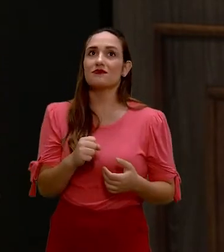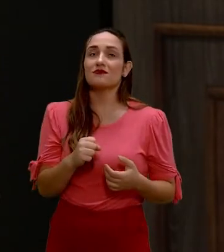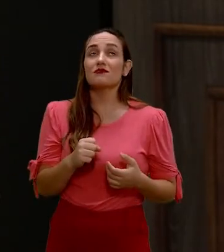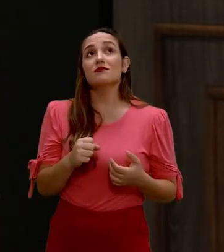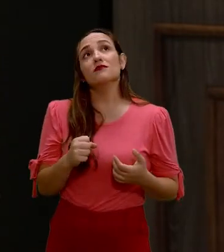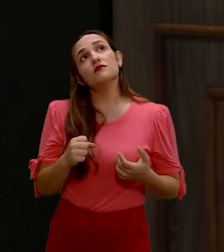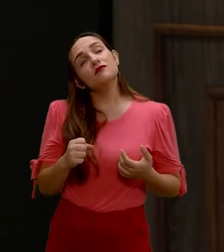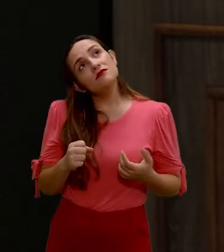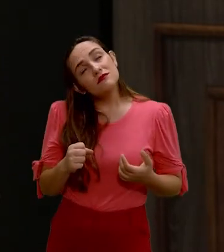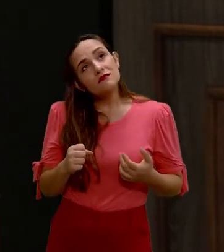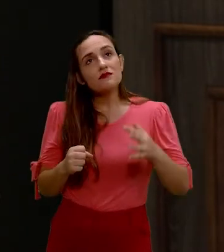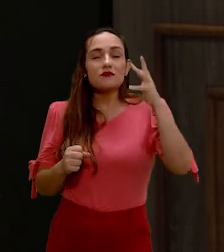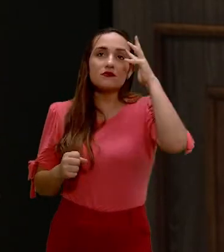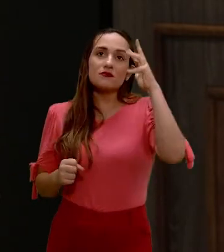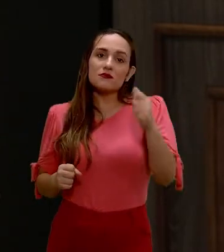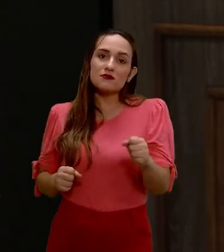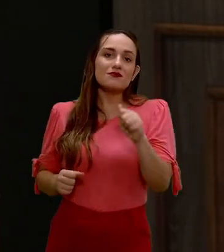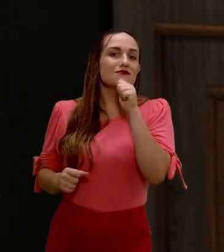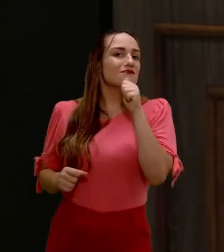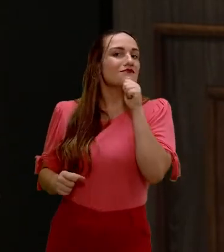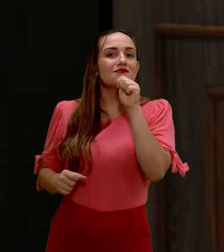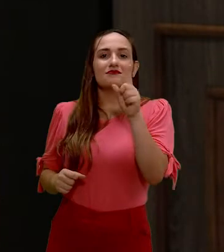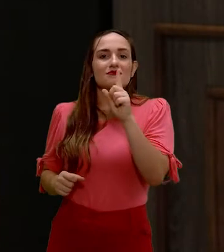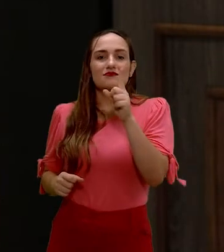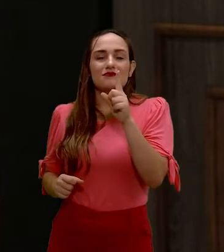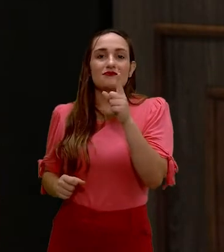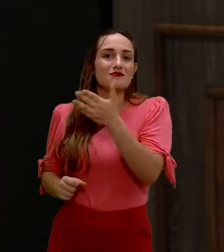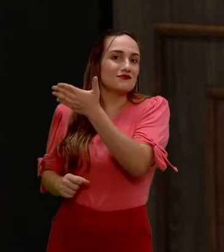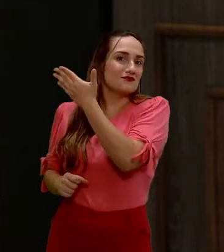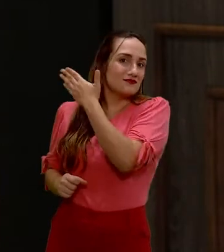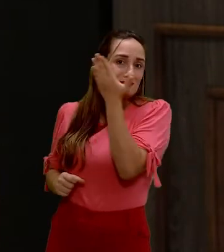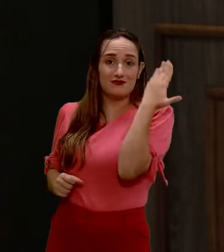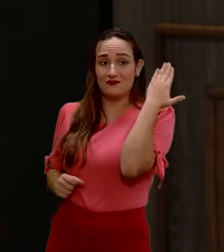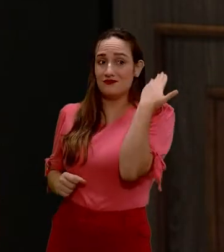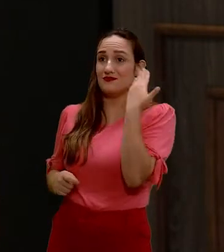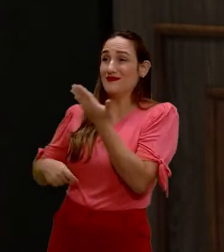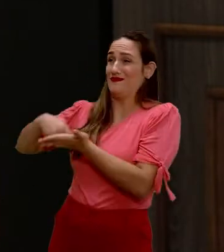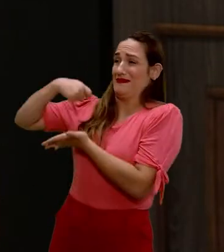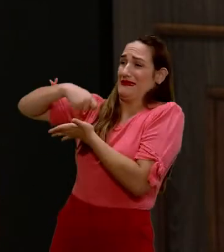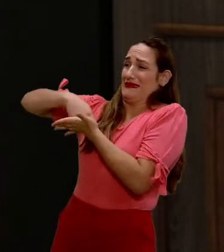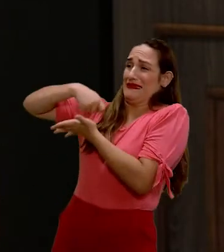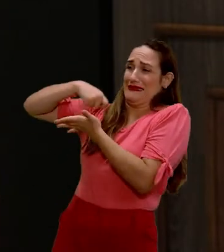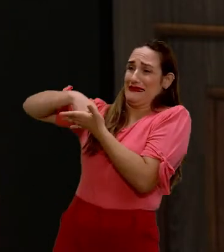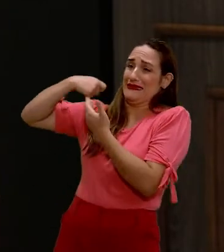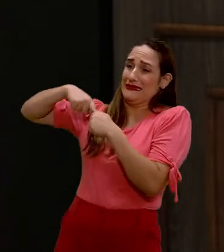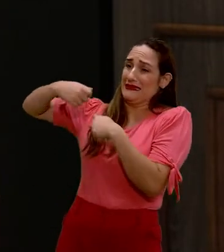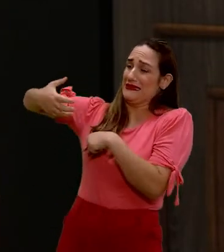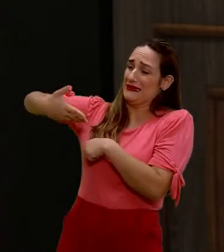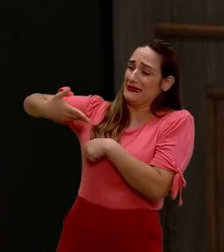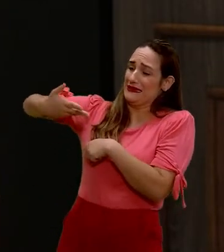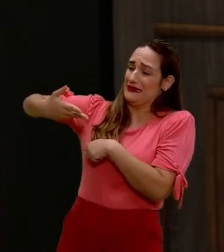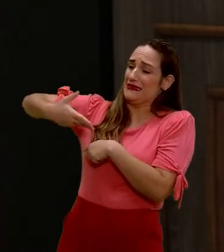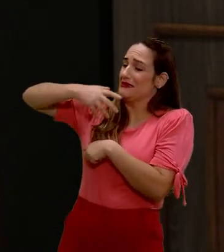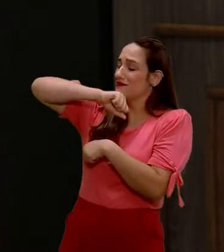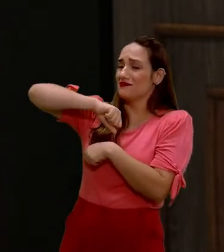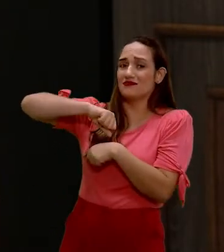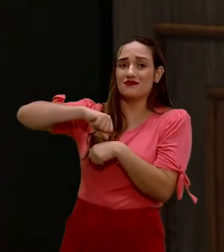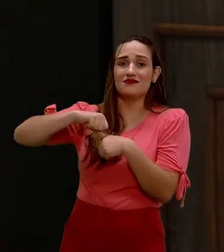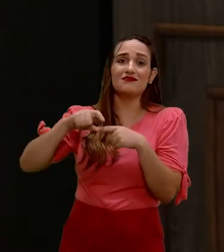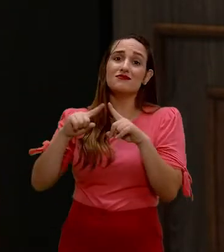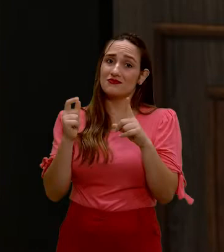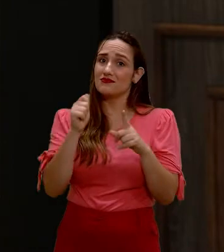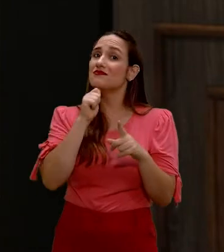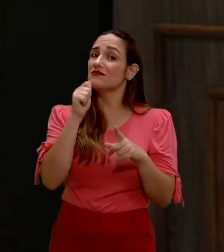não, porque a pressão era tão alta que mesmo com a criação da CPE, ela